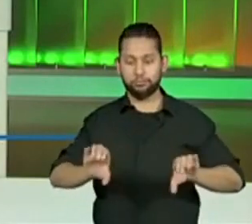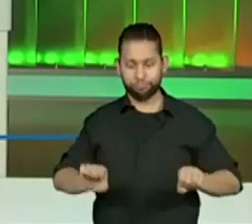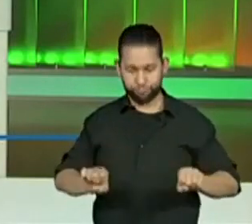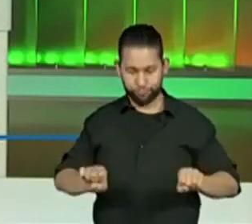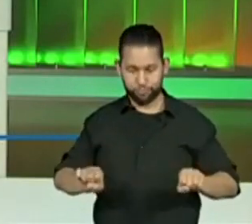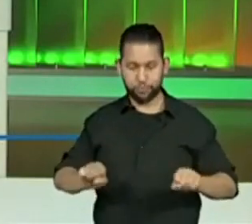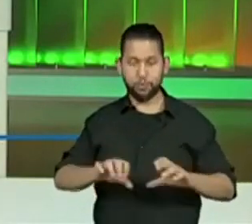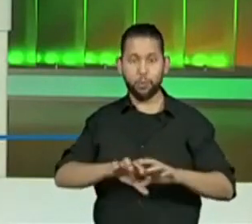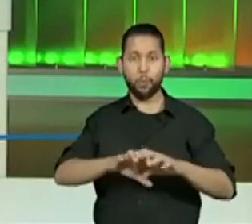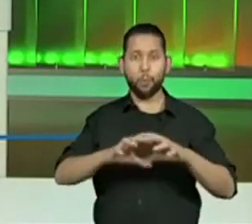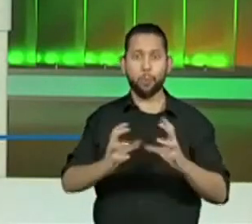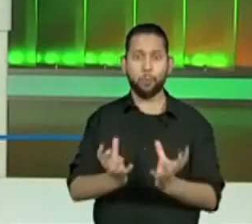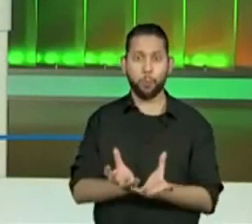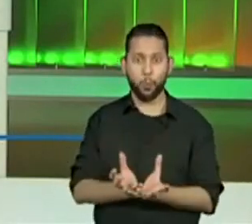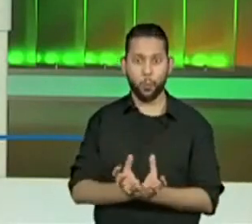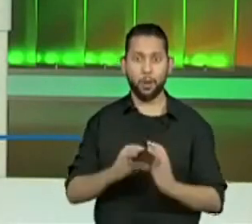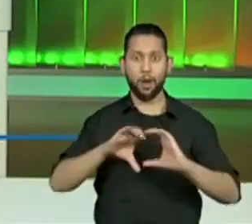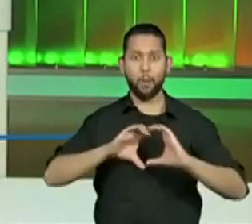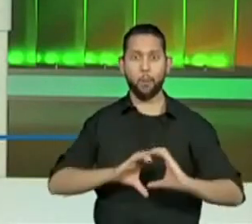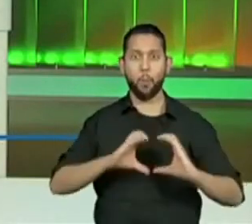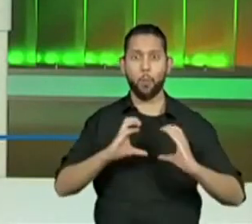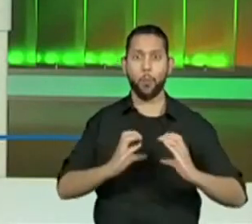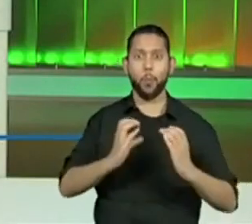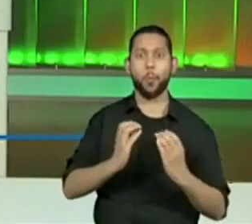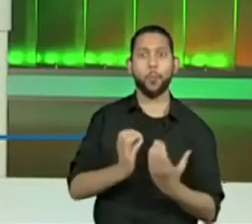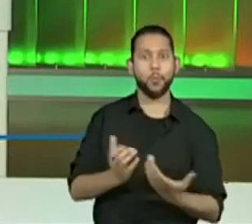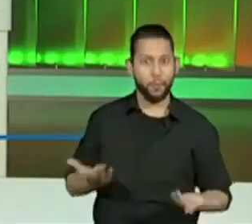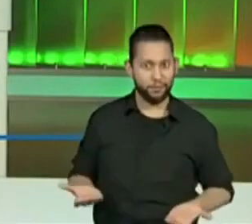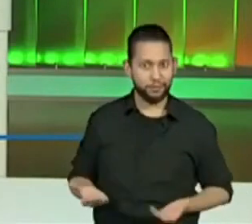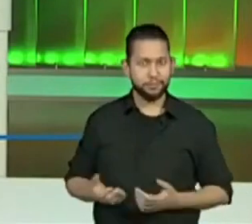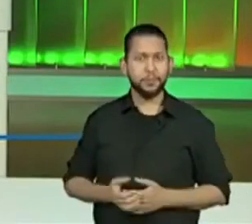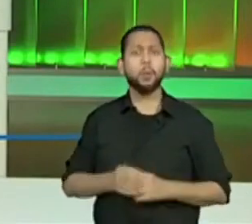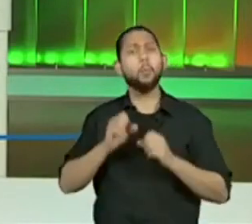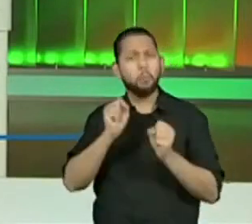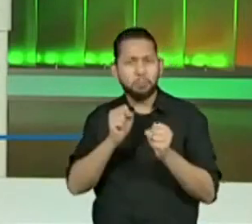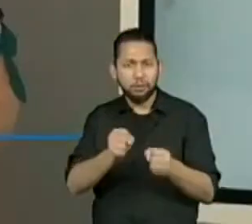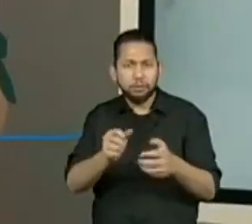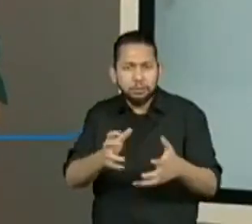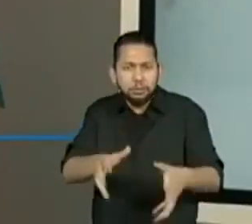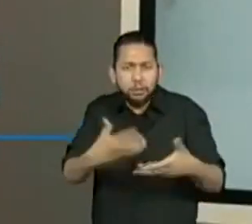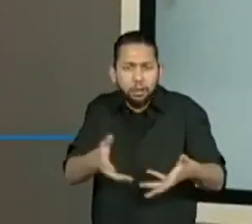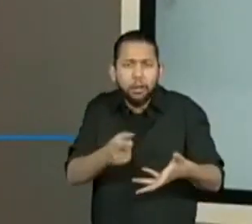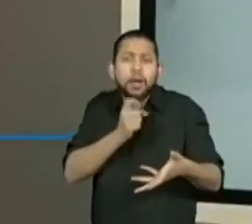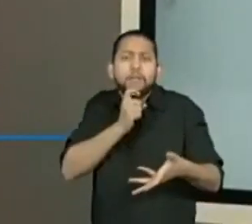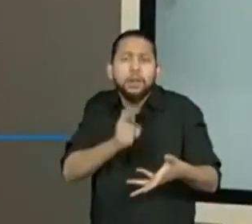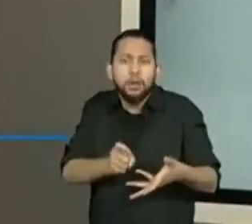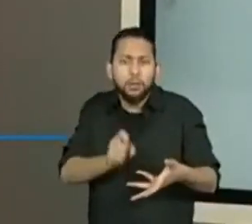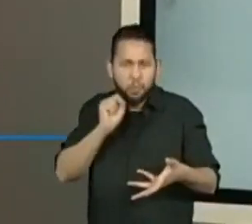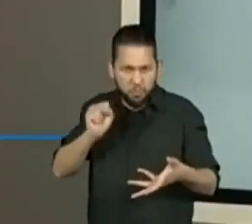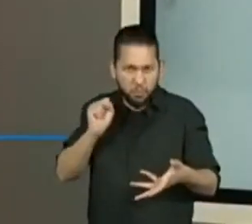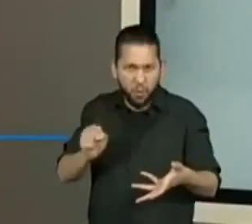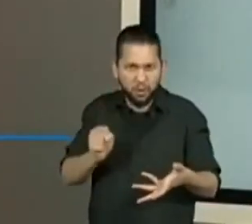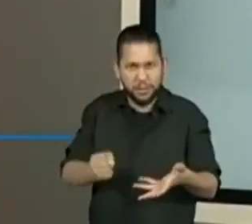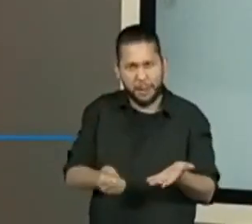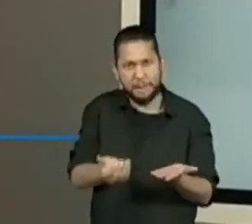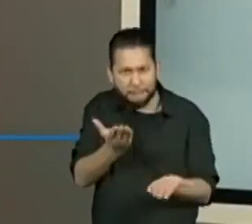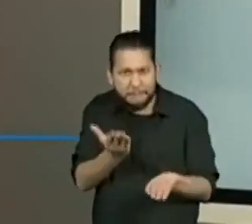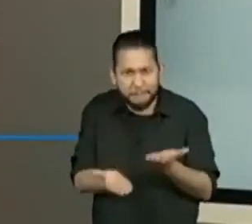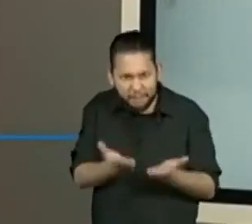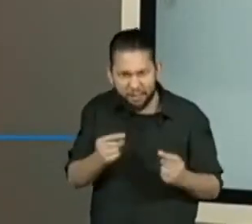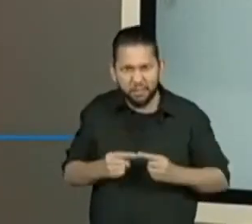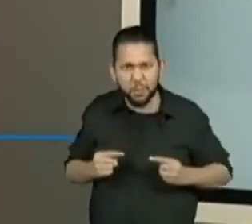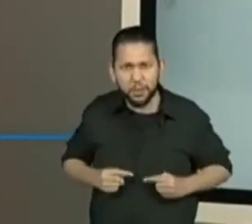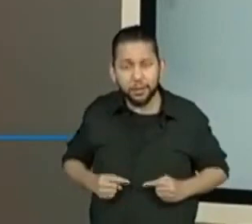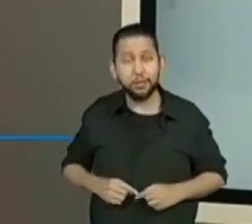Yasmim em algumas verduras podem ser vendidas por quilo O mais